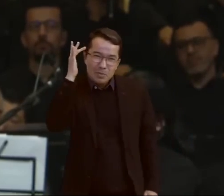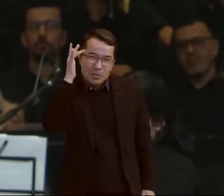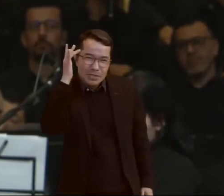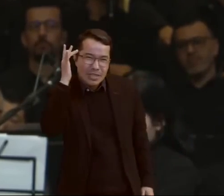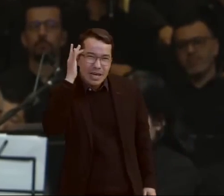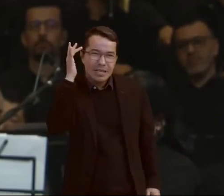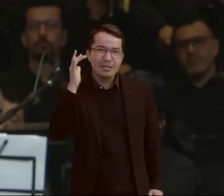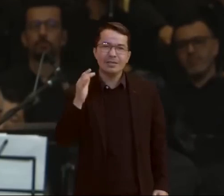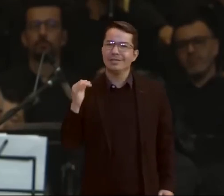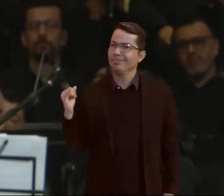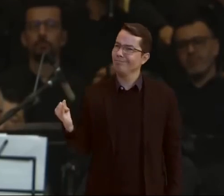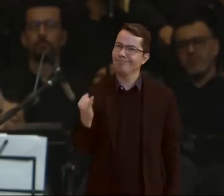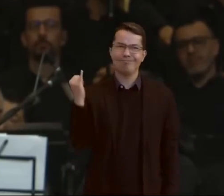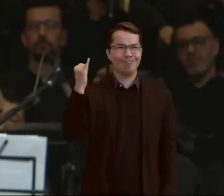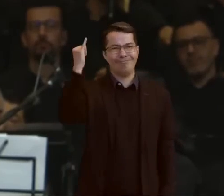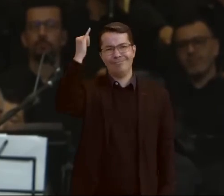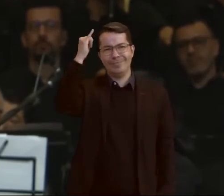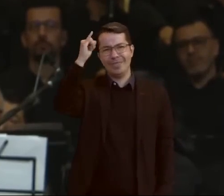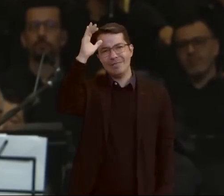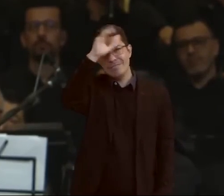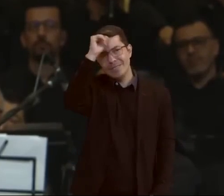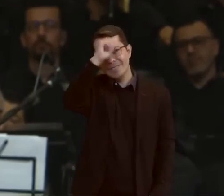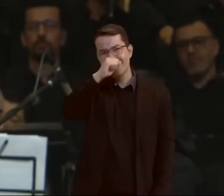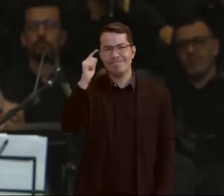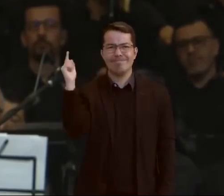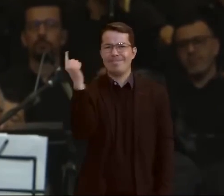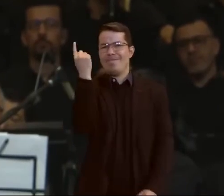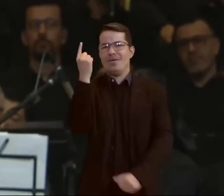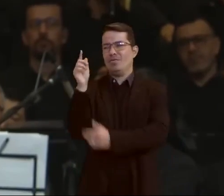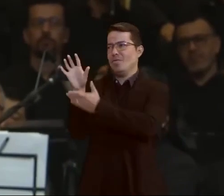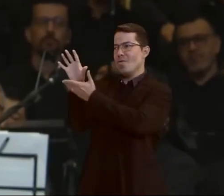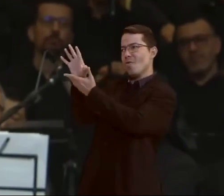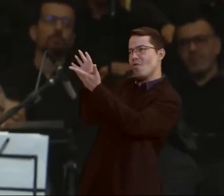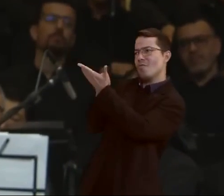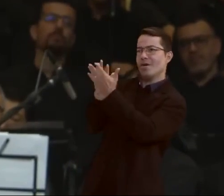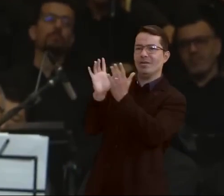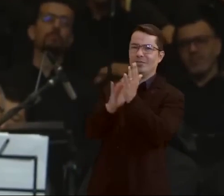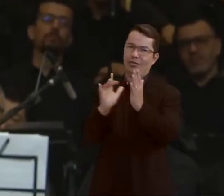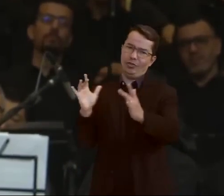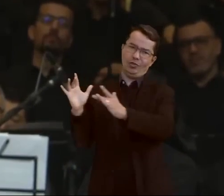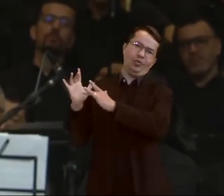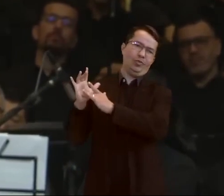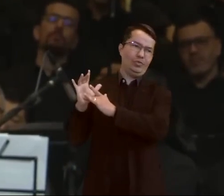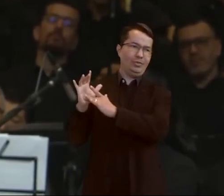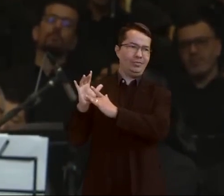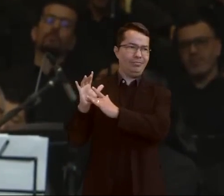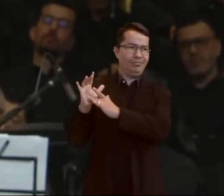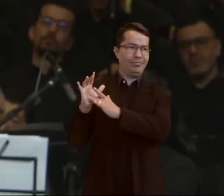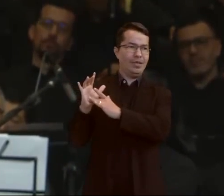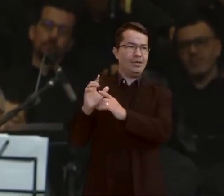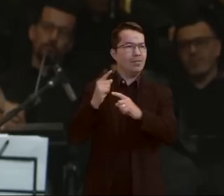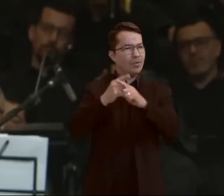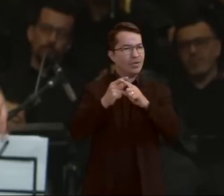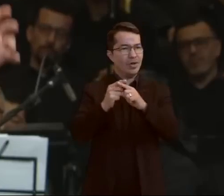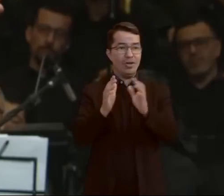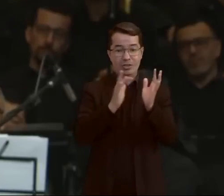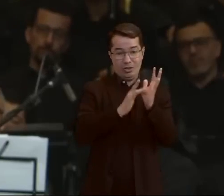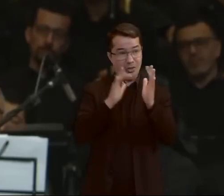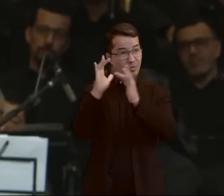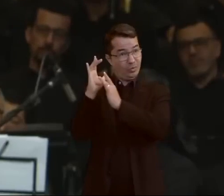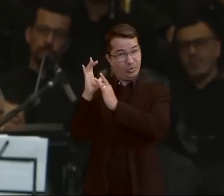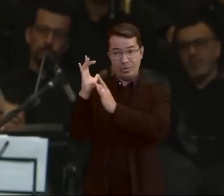sempre imitar o Senhor Jesus Cristo. Então o nosso padrão é bem alto. E aí ele vai para os versículos 5 e